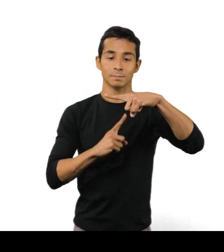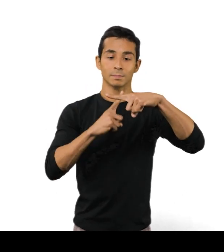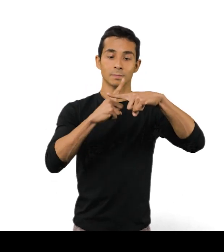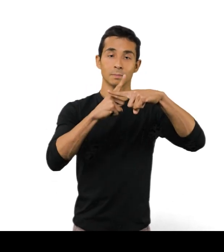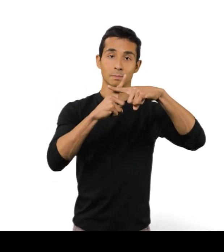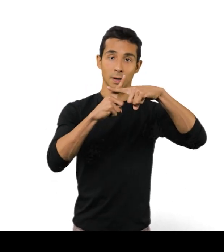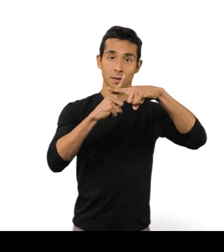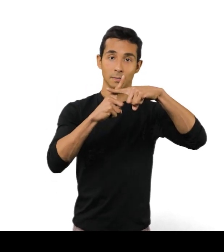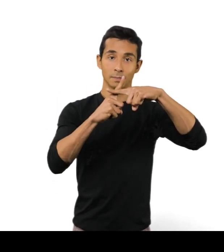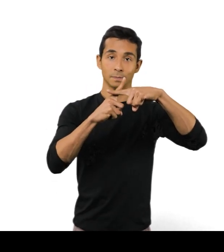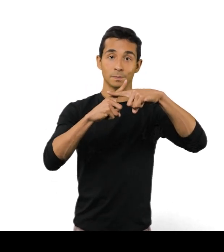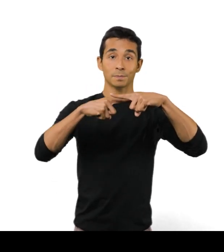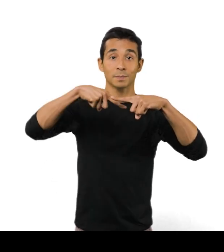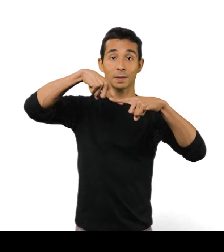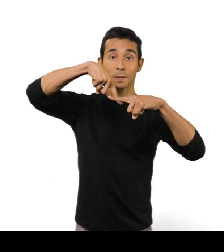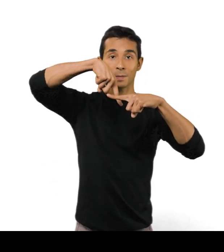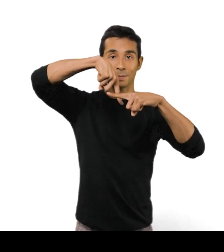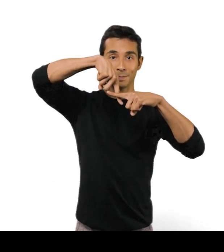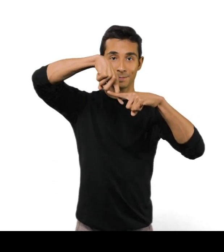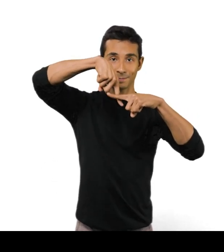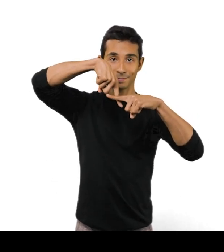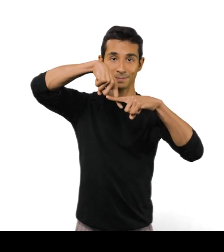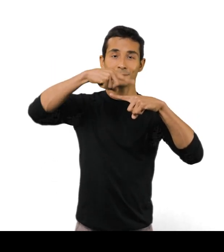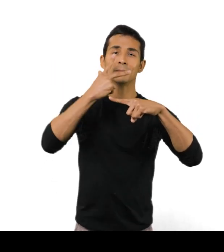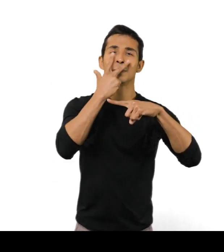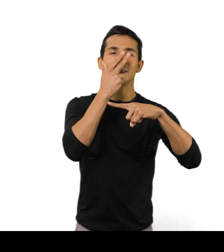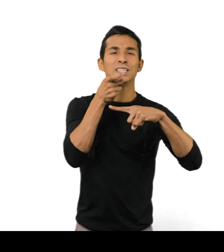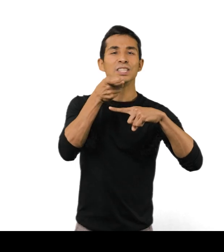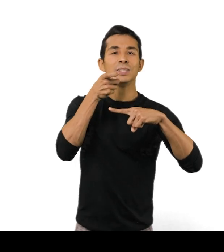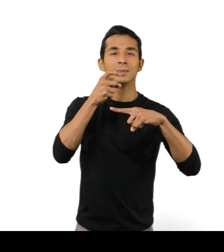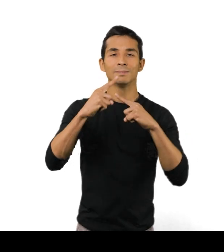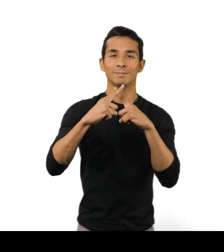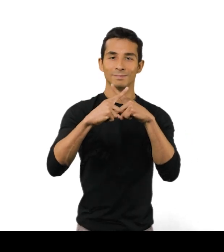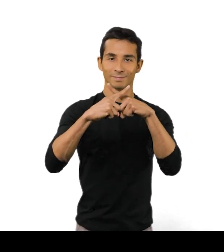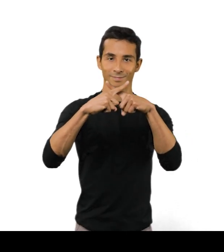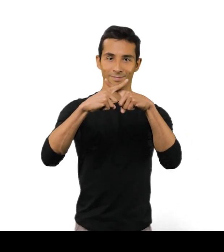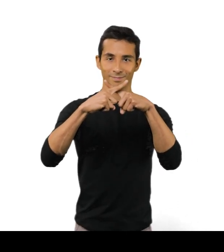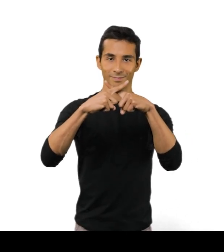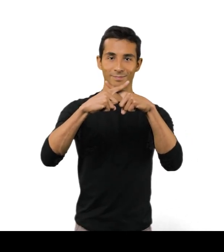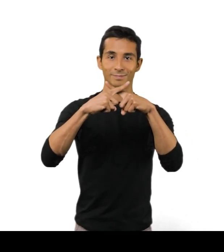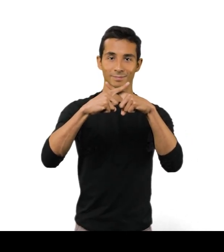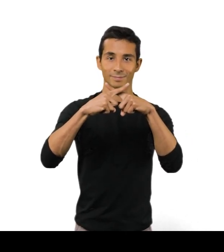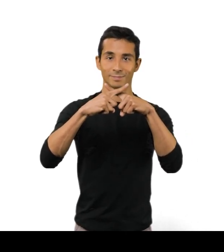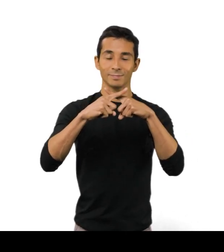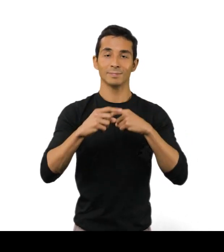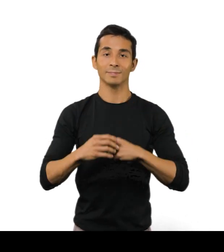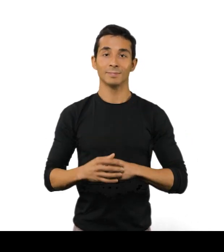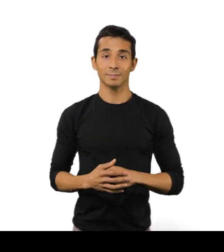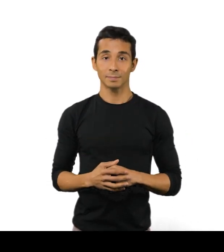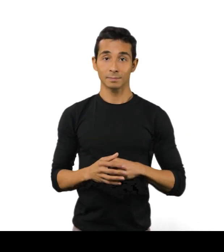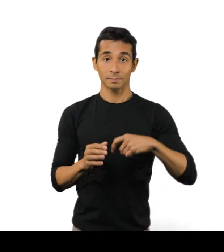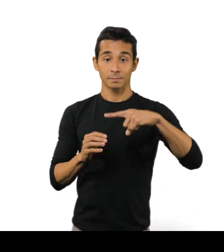linha horizontal e duas linhas diagonais que se cruzam sobre ela, formando um X.